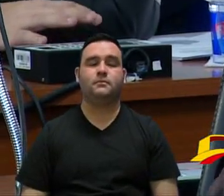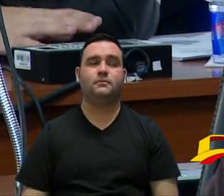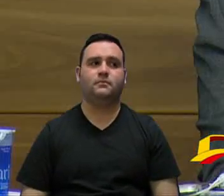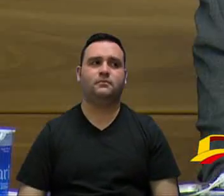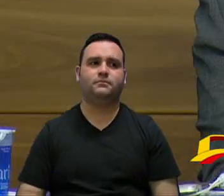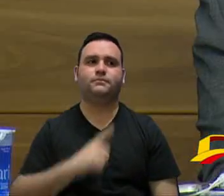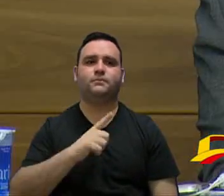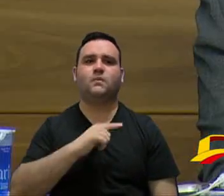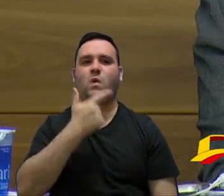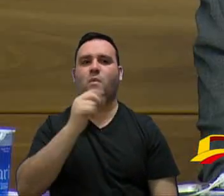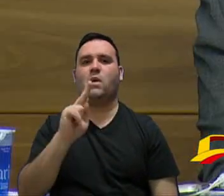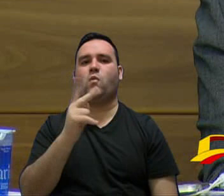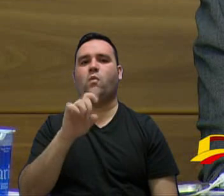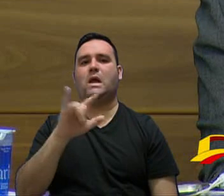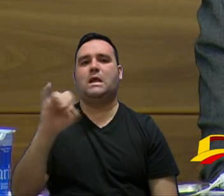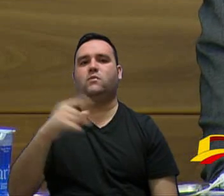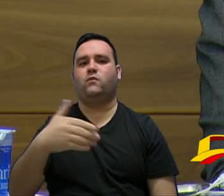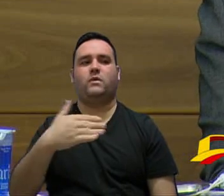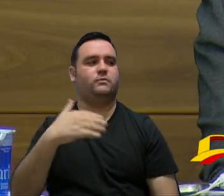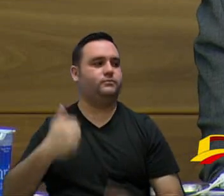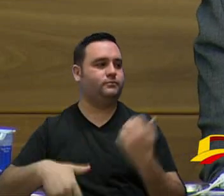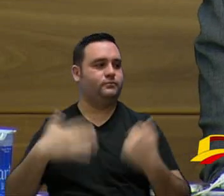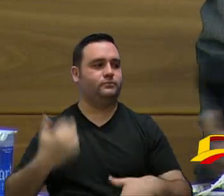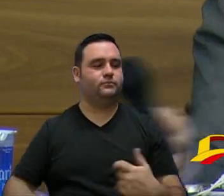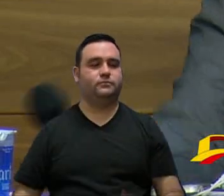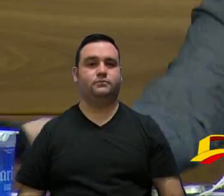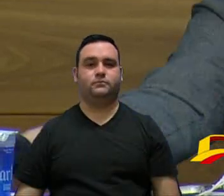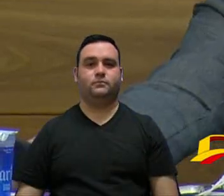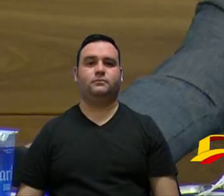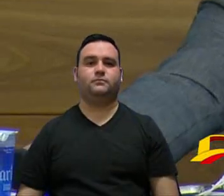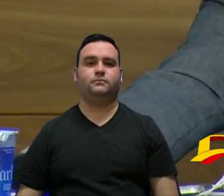sim ou ela vai responder somente um